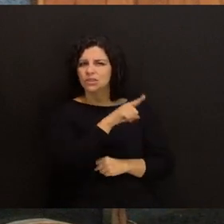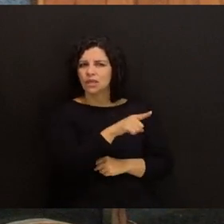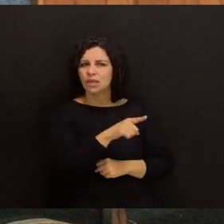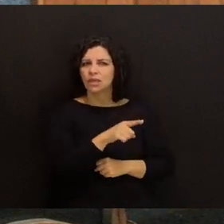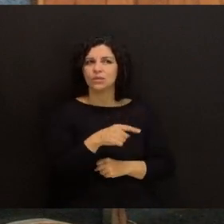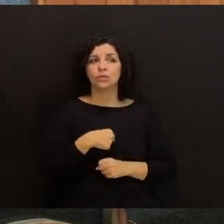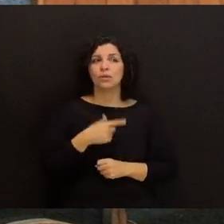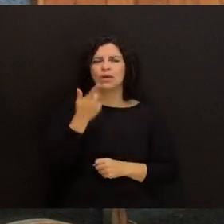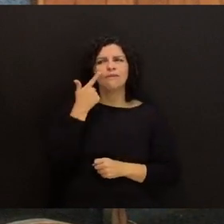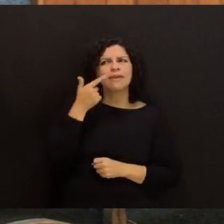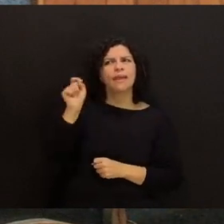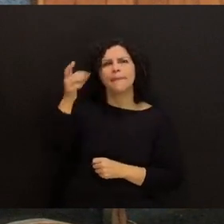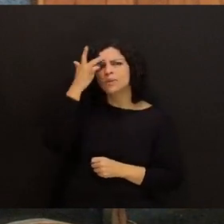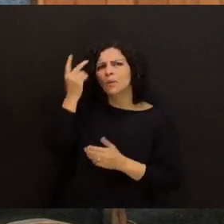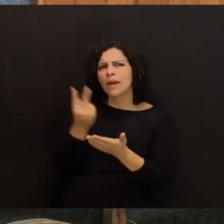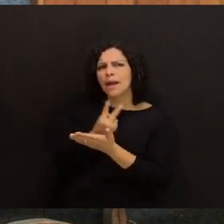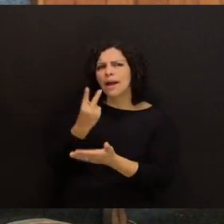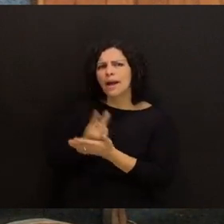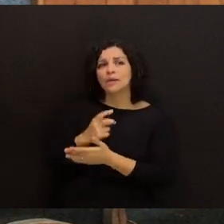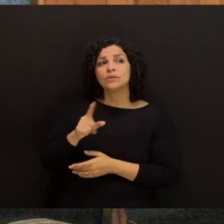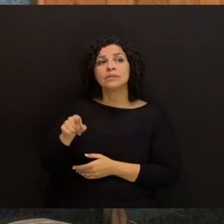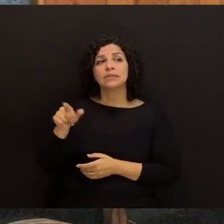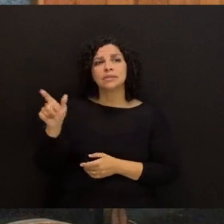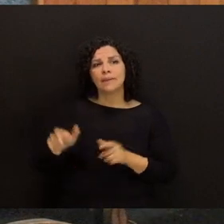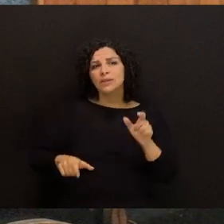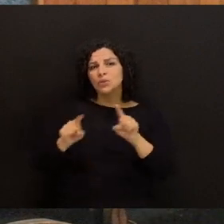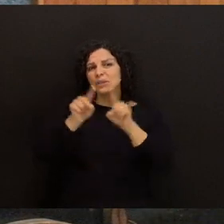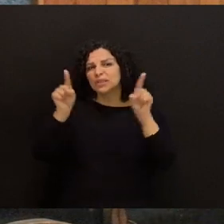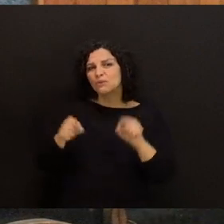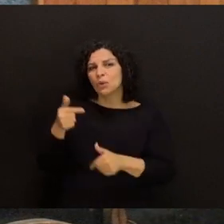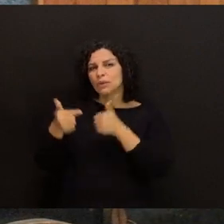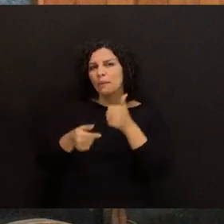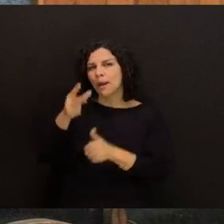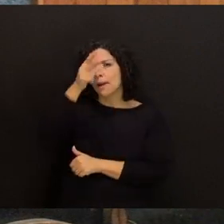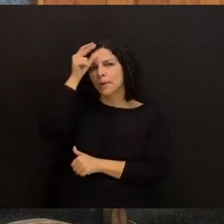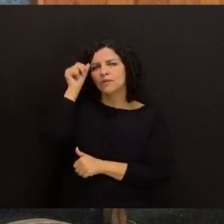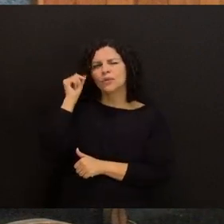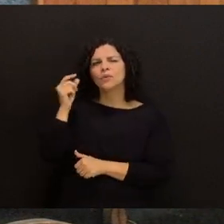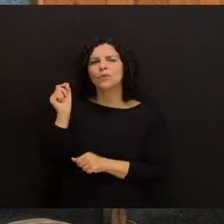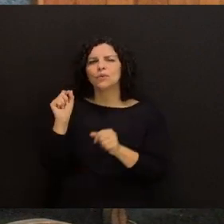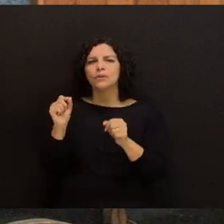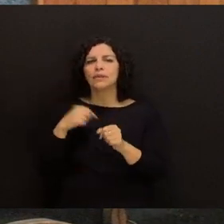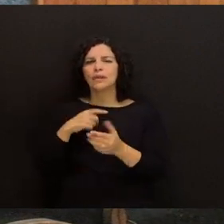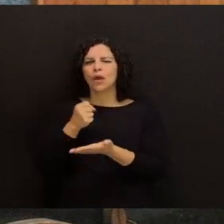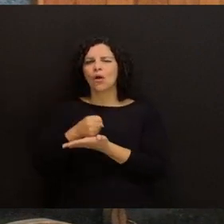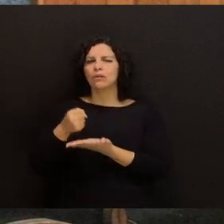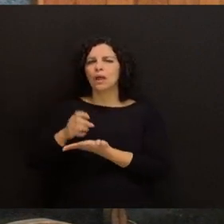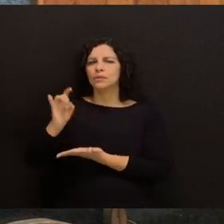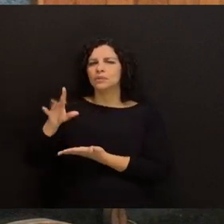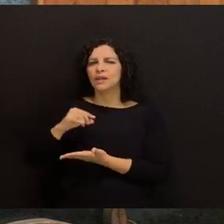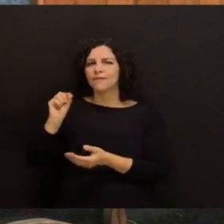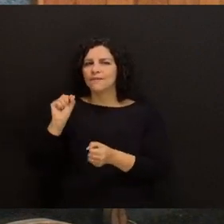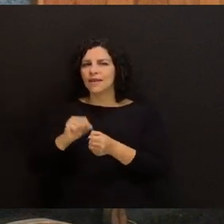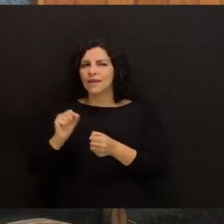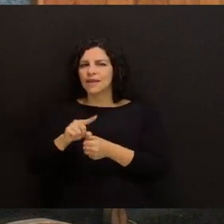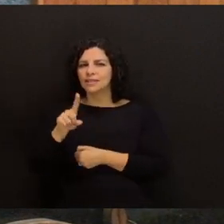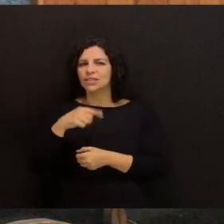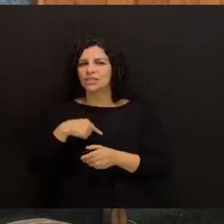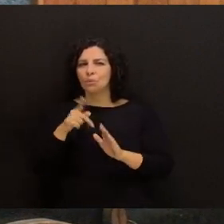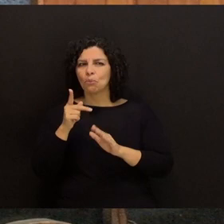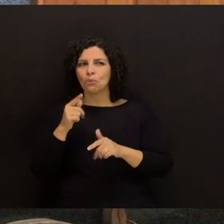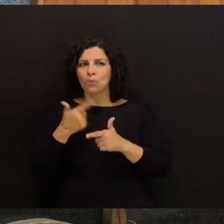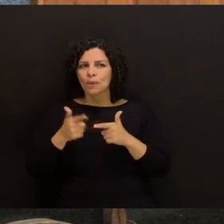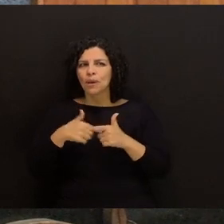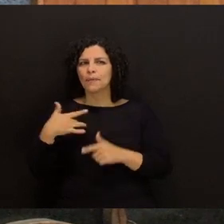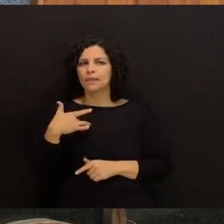quero fazer o juízo de valor para saber se o vereador se o funcionário da prefeitura condicionado se ele realmente tem um problema de